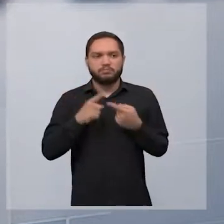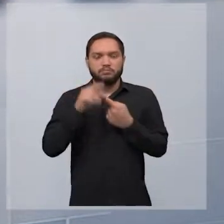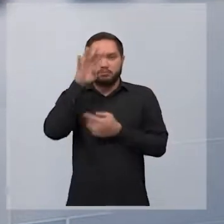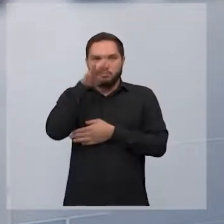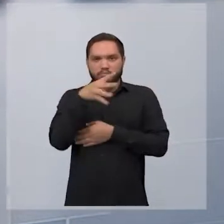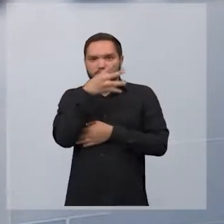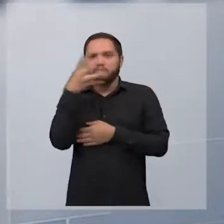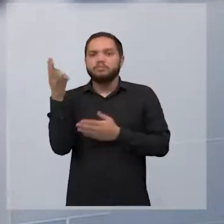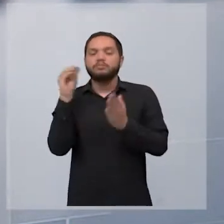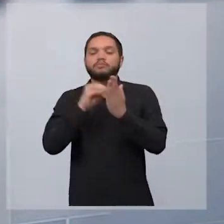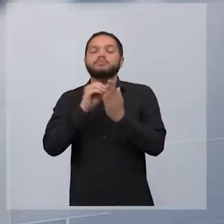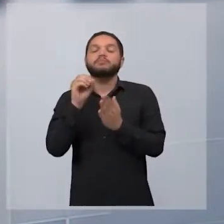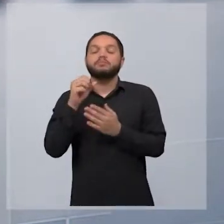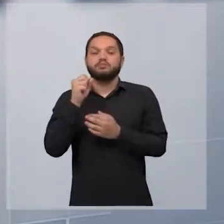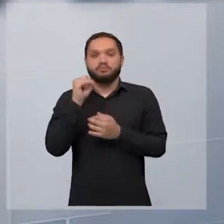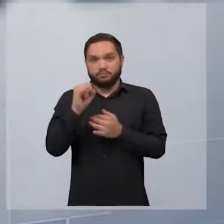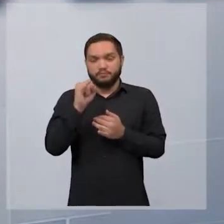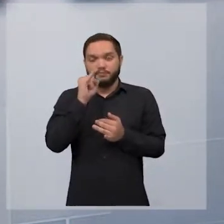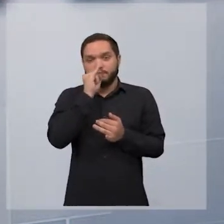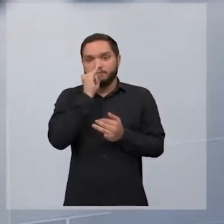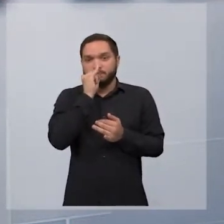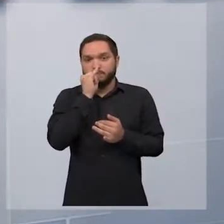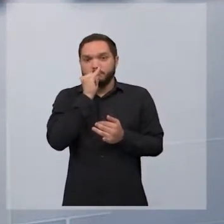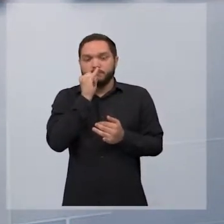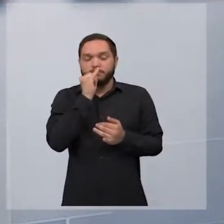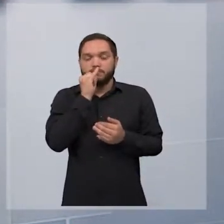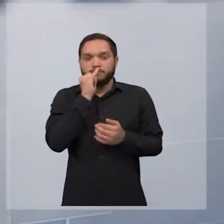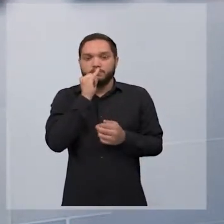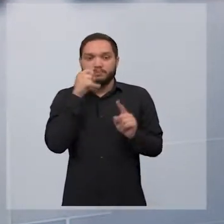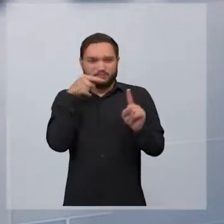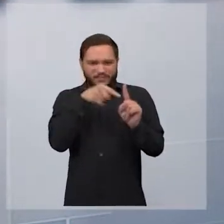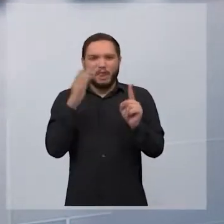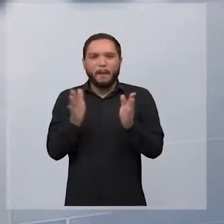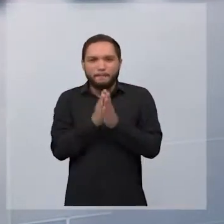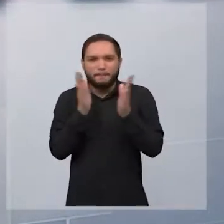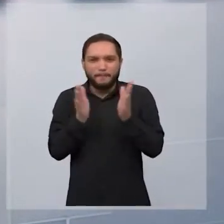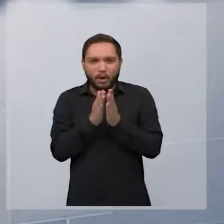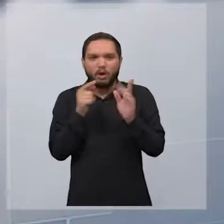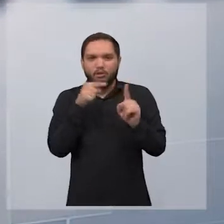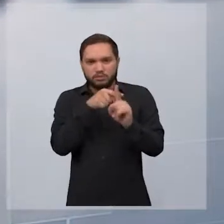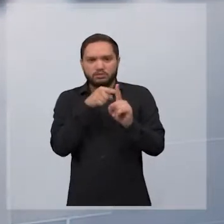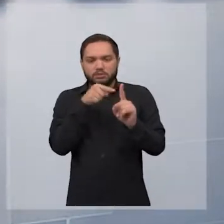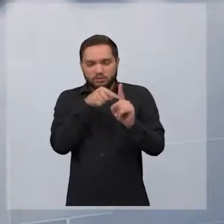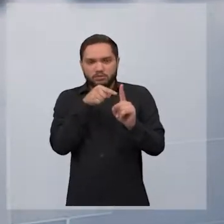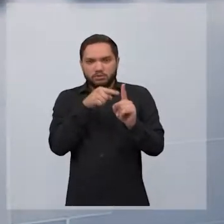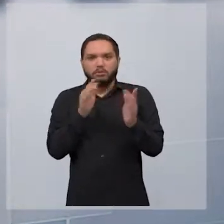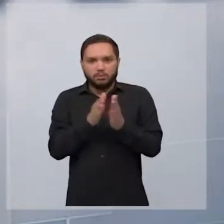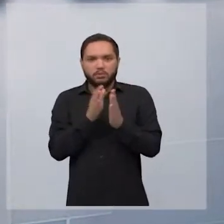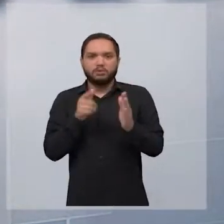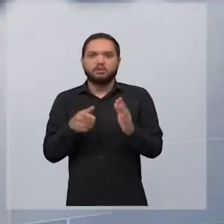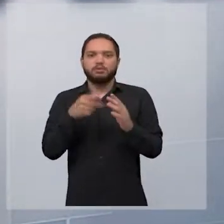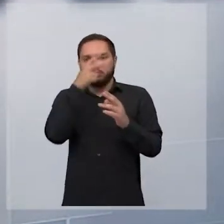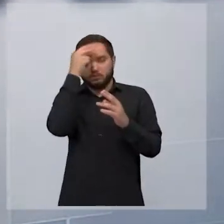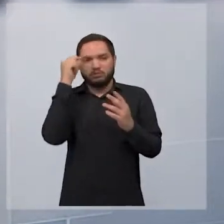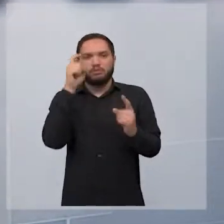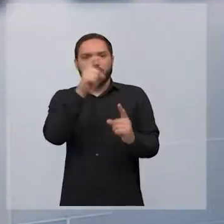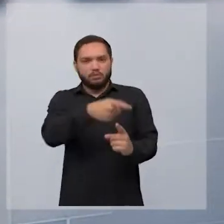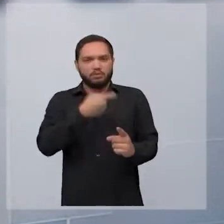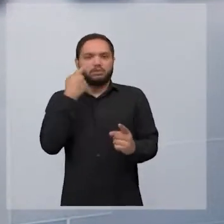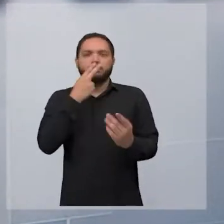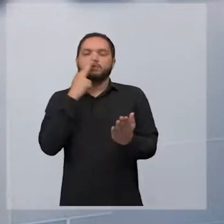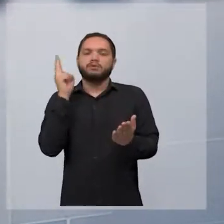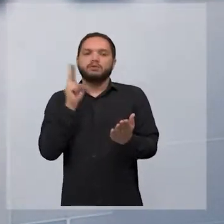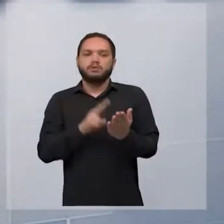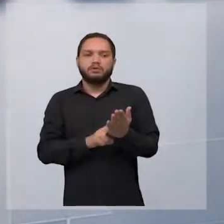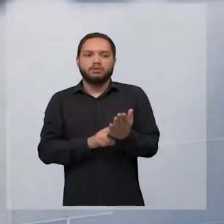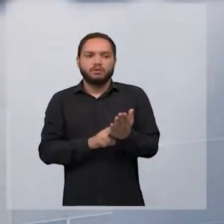um cabo lá, que nós estamos falando, deste cidadão, da vida real. Pois a prefeitura vai chegar lá e aplicar uma multa que ele está irregular porque construiu